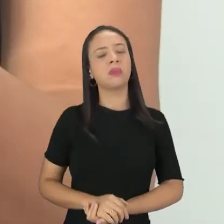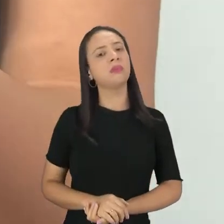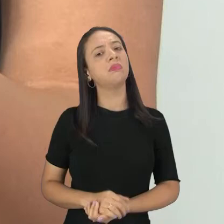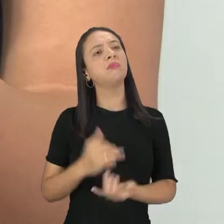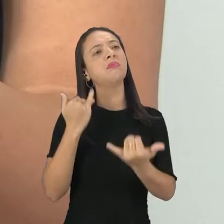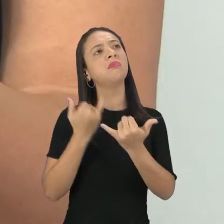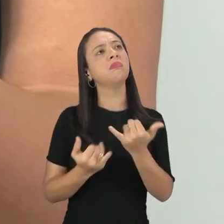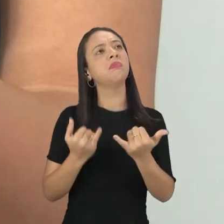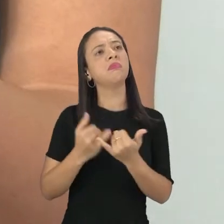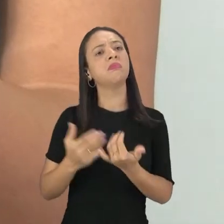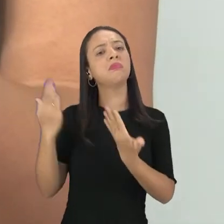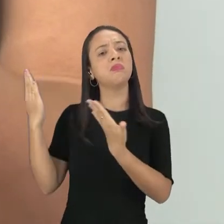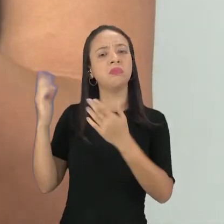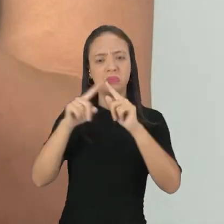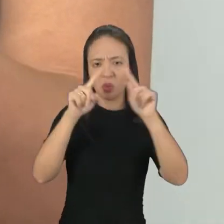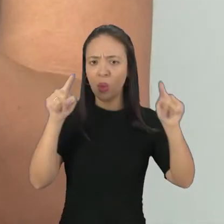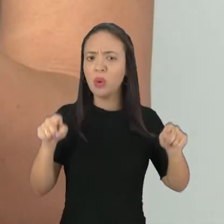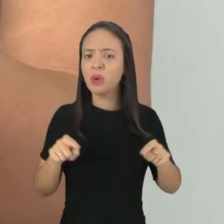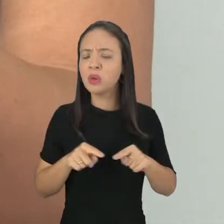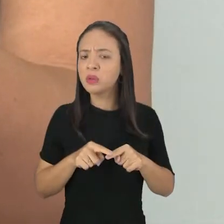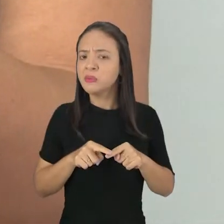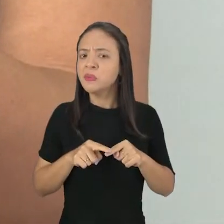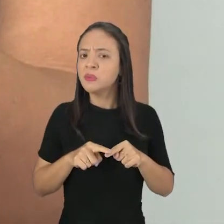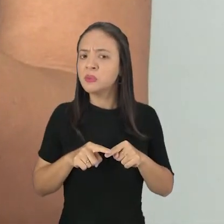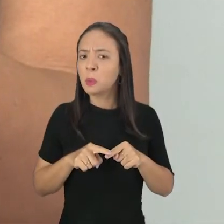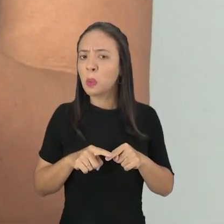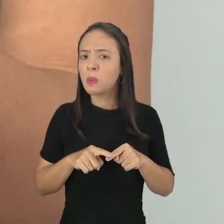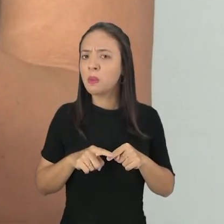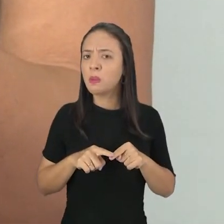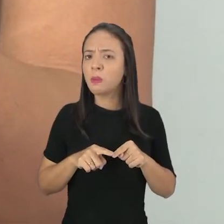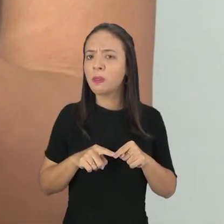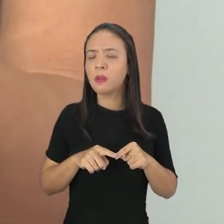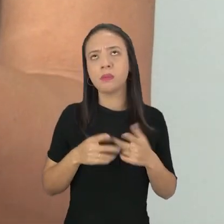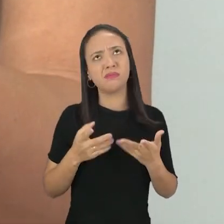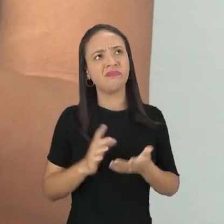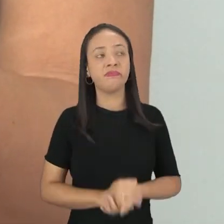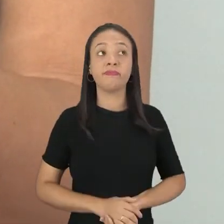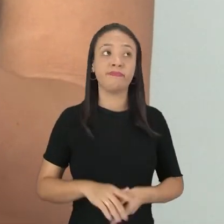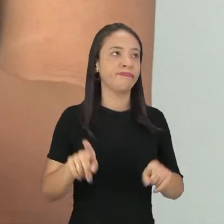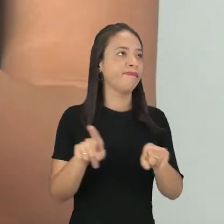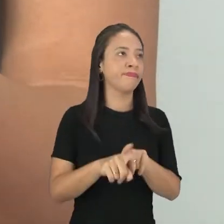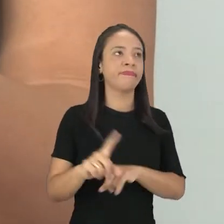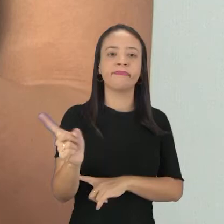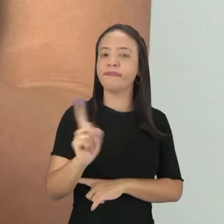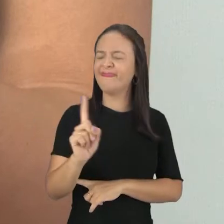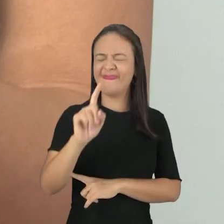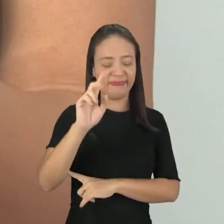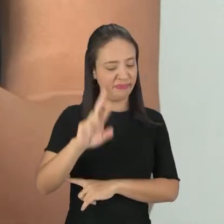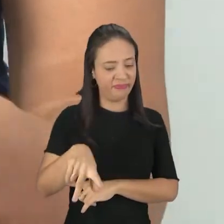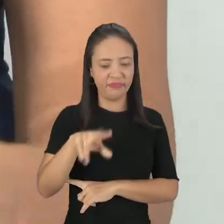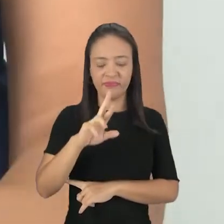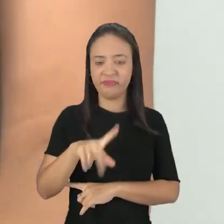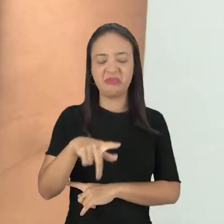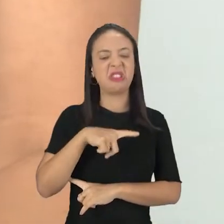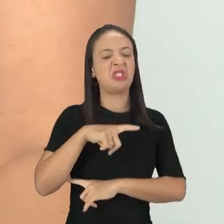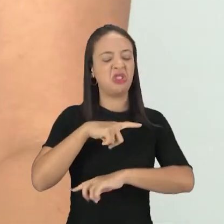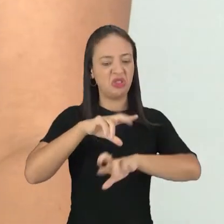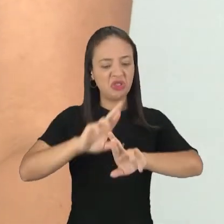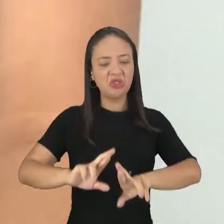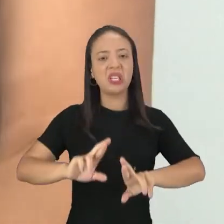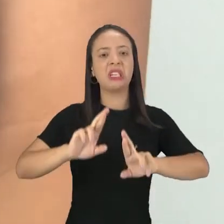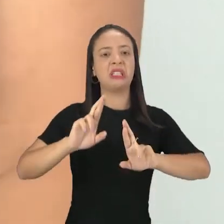assemelha à esfera? Olhem só. Não, também não. Temos bastante